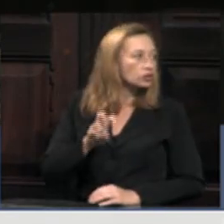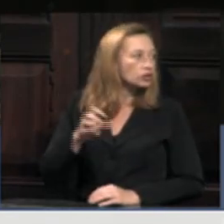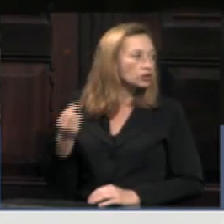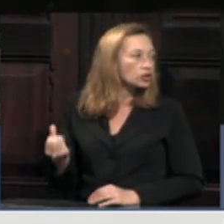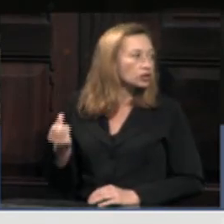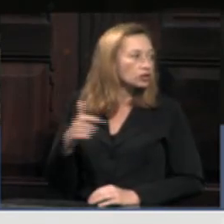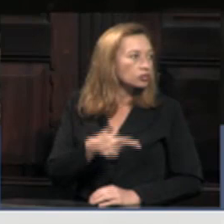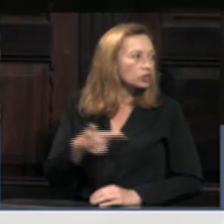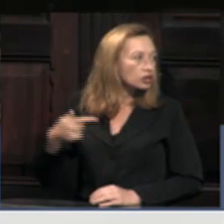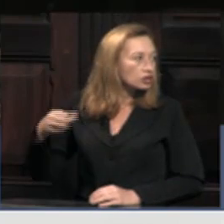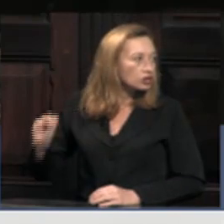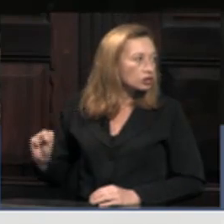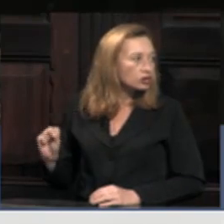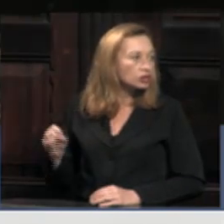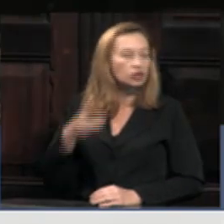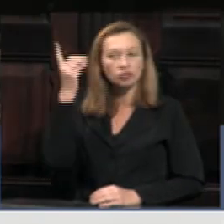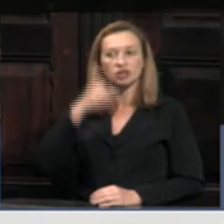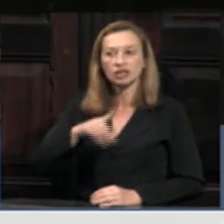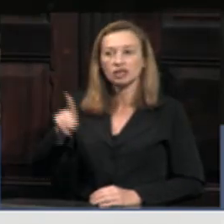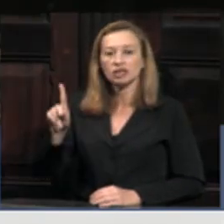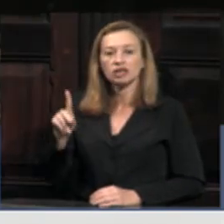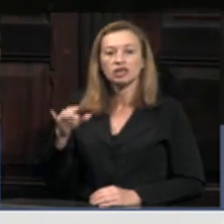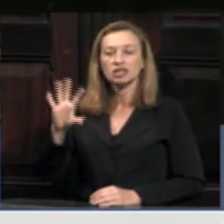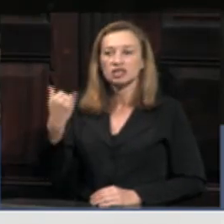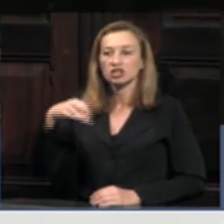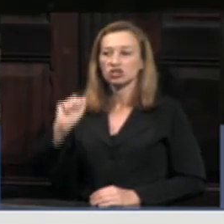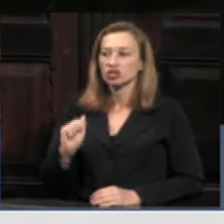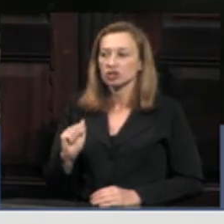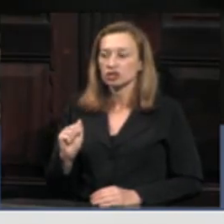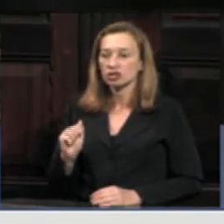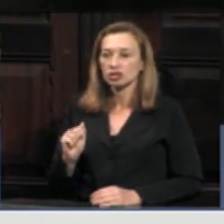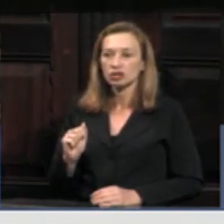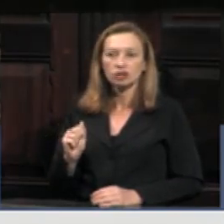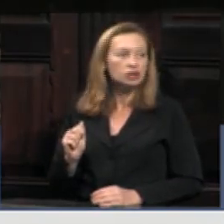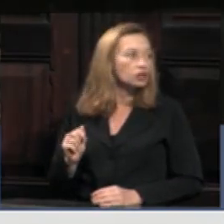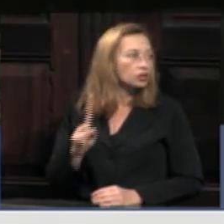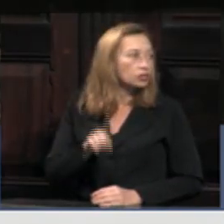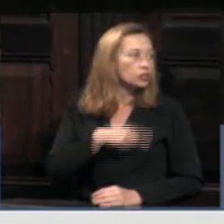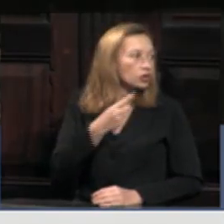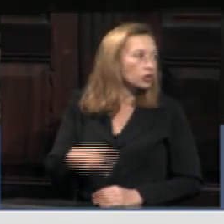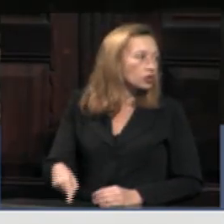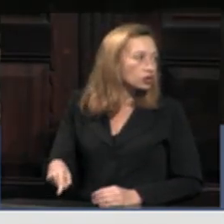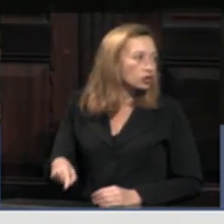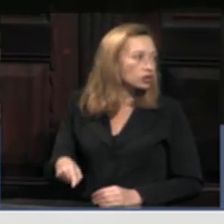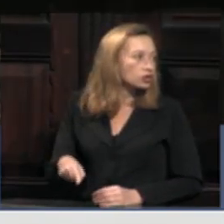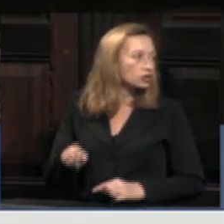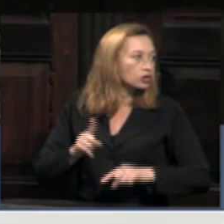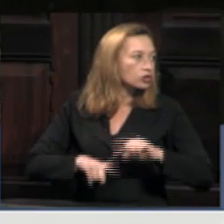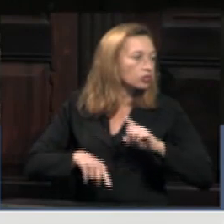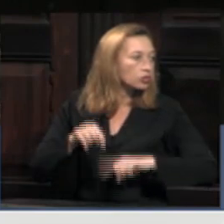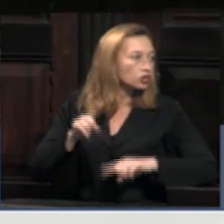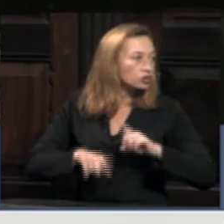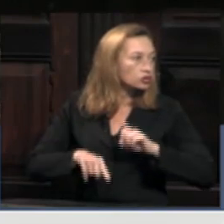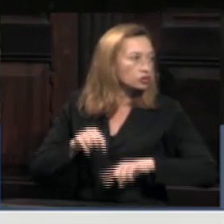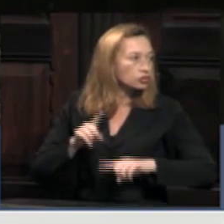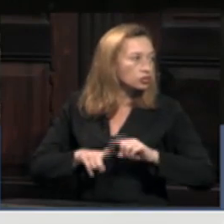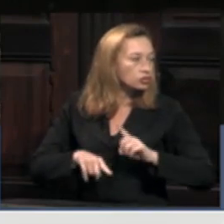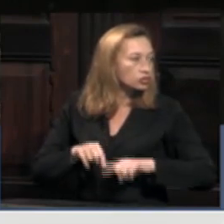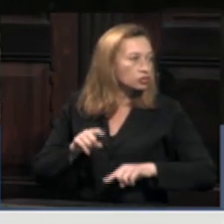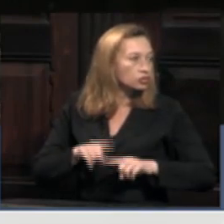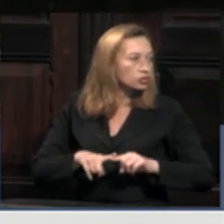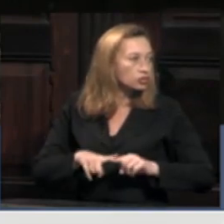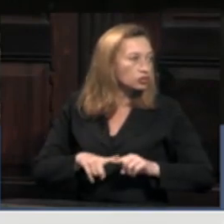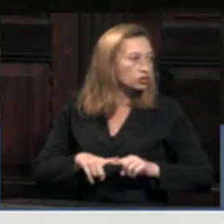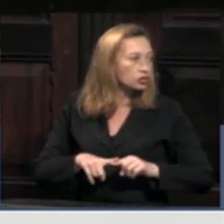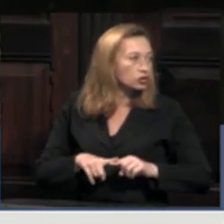3856/2018, de autoria da deputada Cidinha Campos, que proíbe o fornecedor de serviços e produtos de exigir do